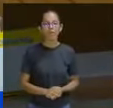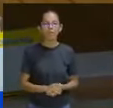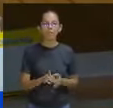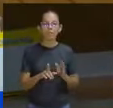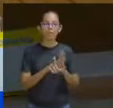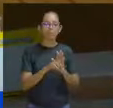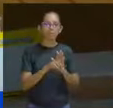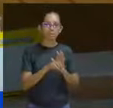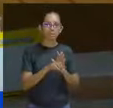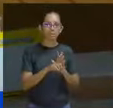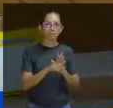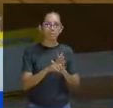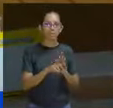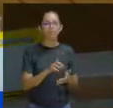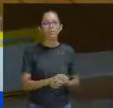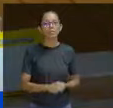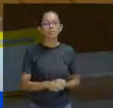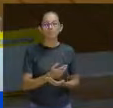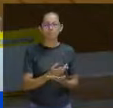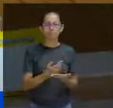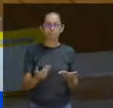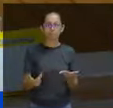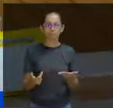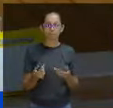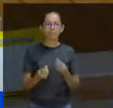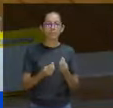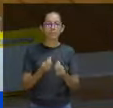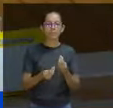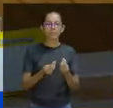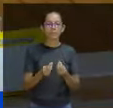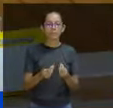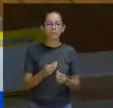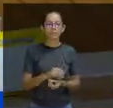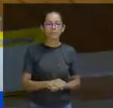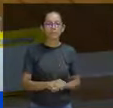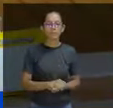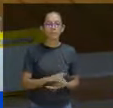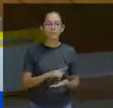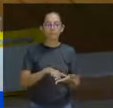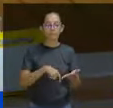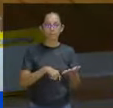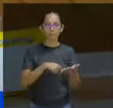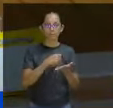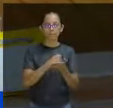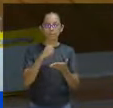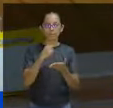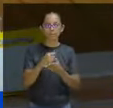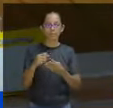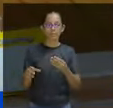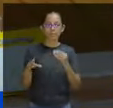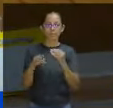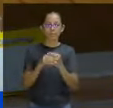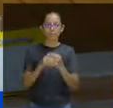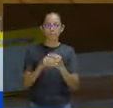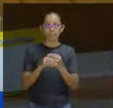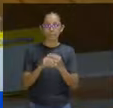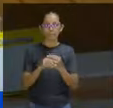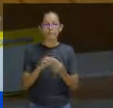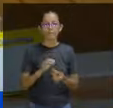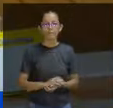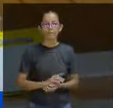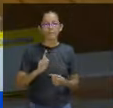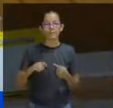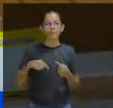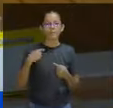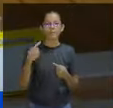lei dos partidos, no sentido de que a juntada de documentos em processo de prestação de contas, após